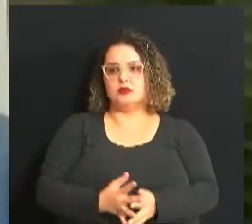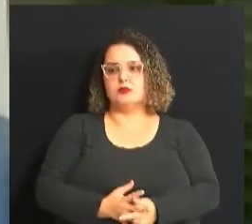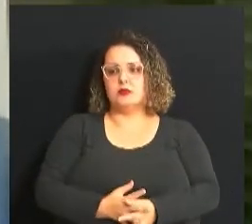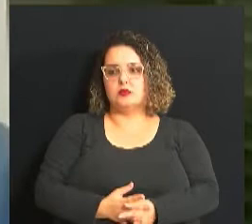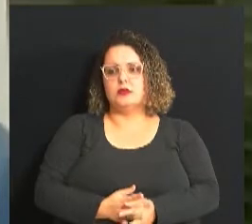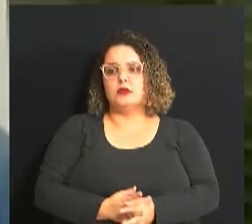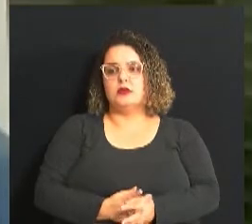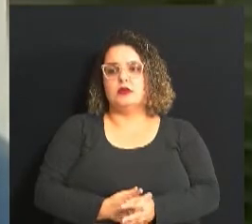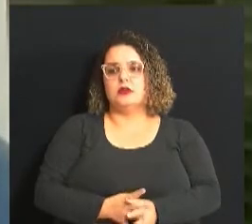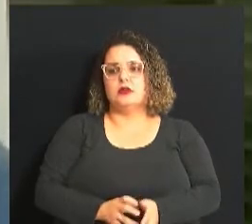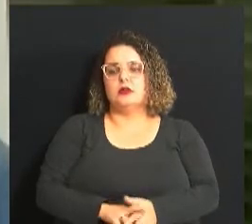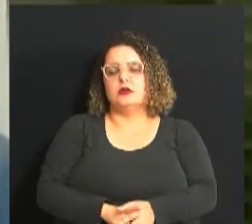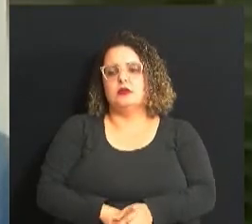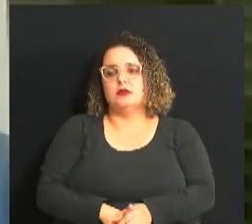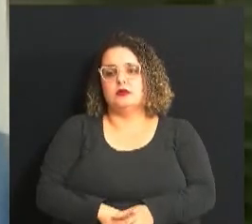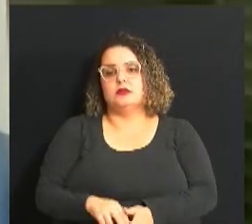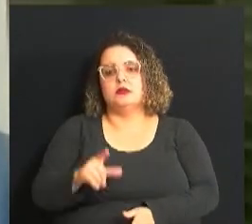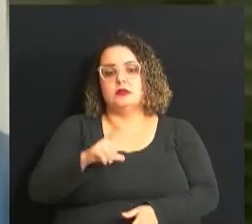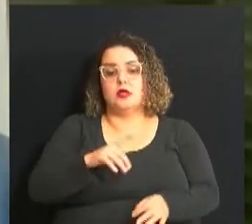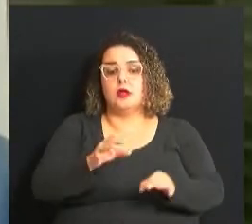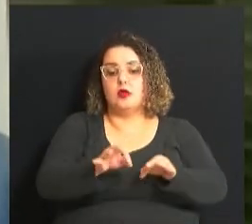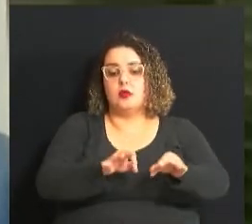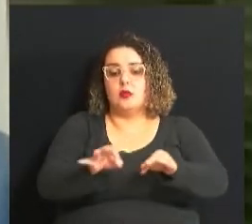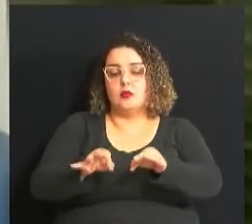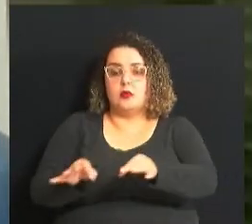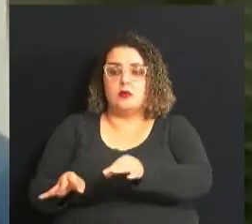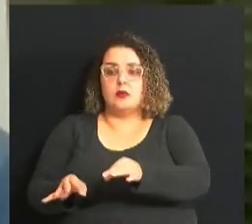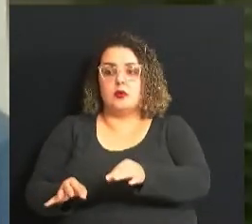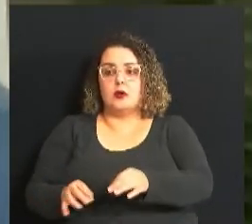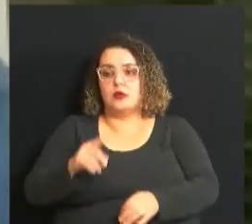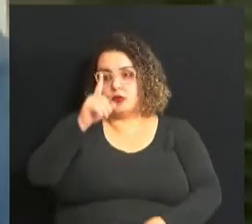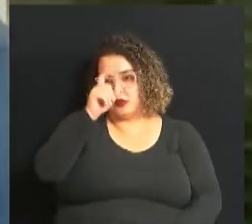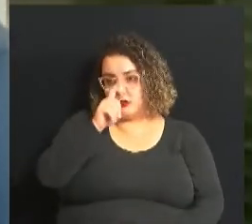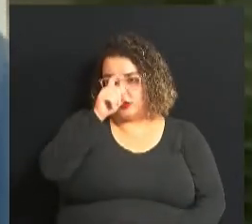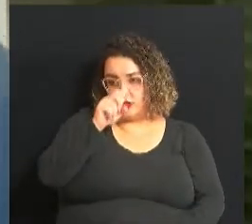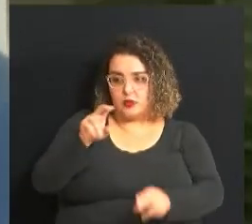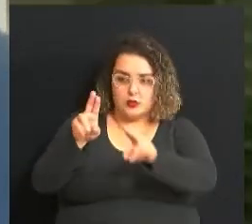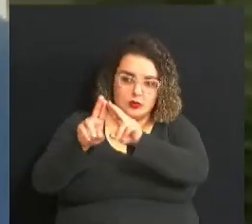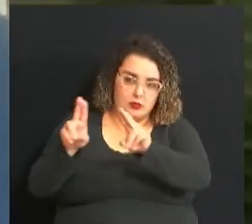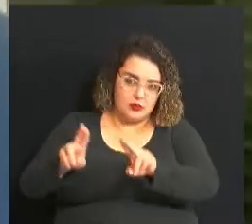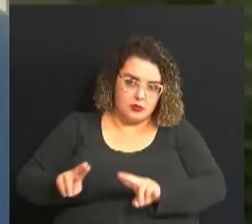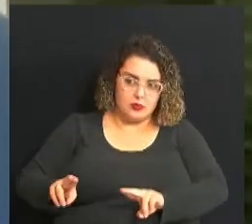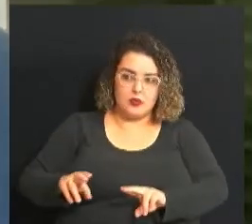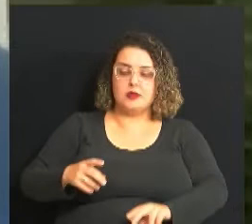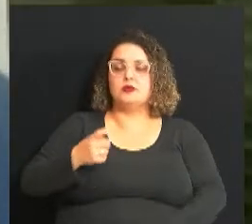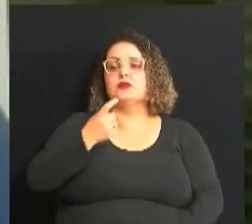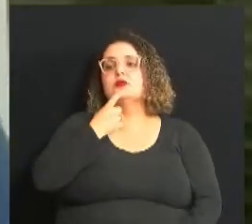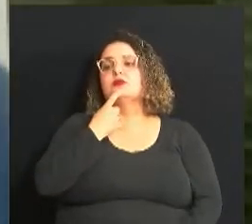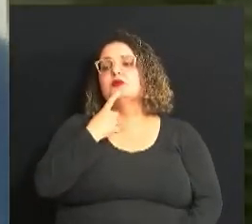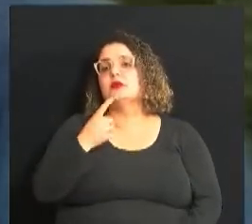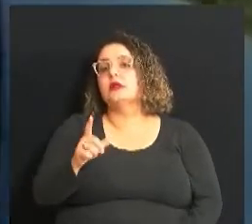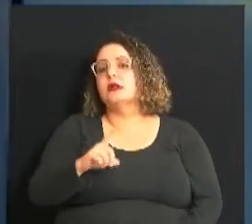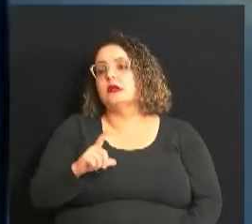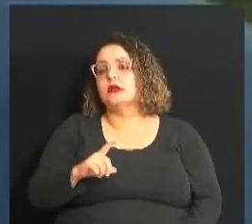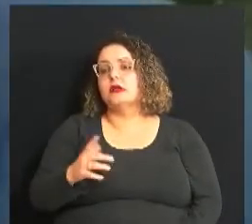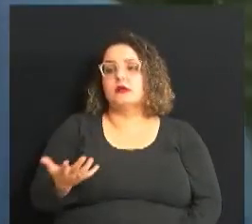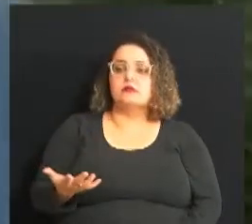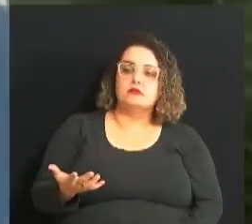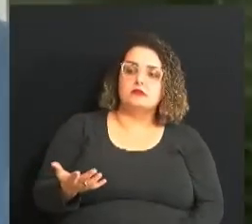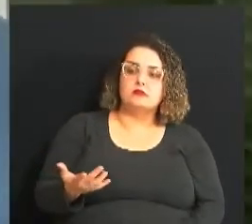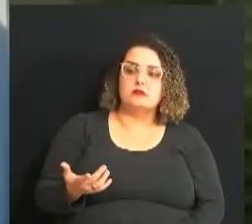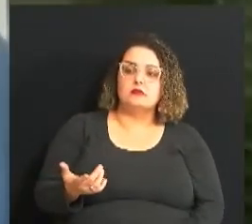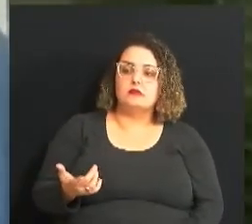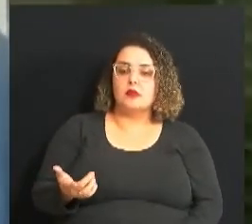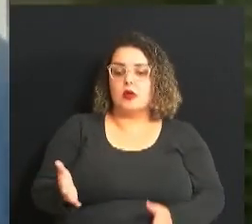projeto de construção, elaboração de um Hospital da Mulher em Campinas, portanto, nós temos provavelmente, em pouco espaço de